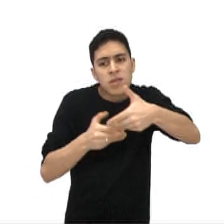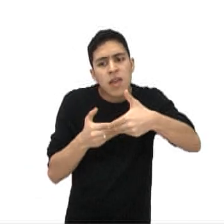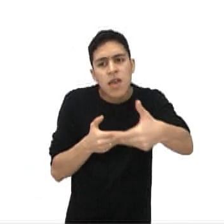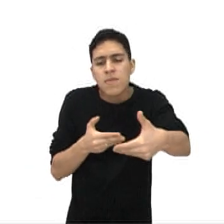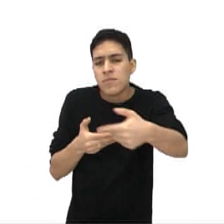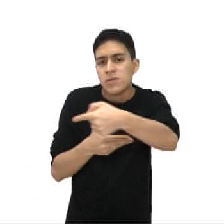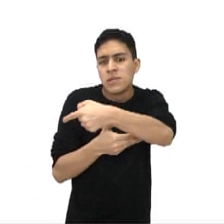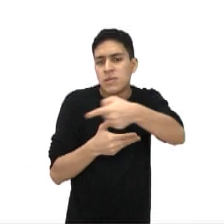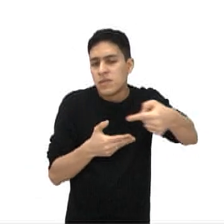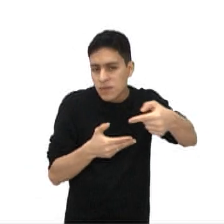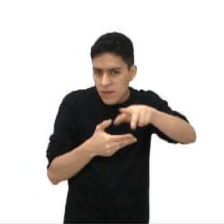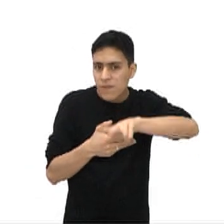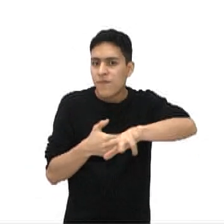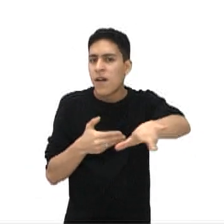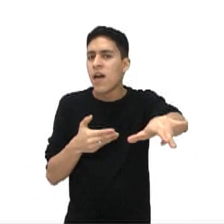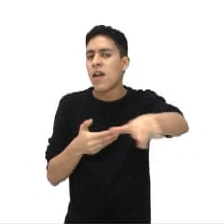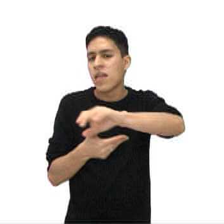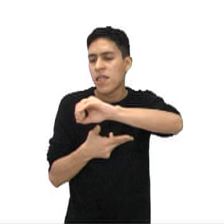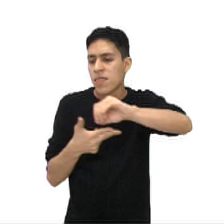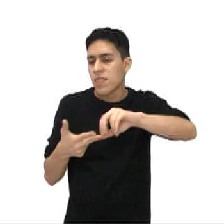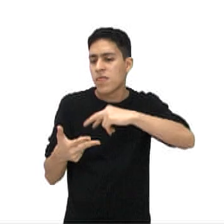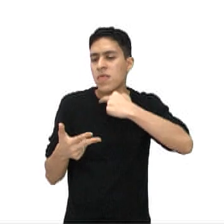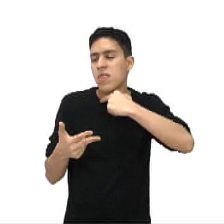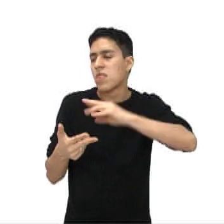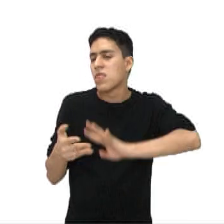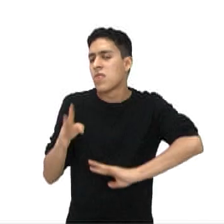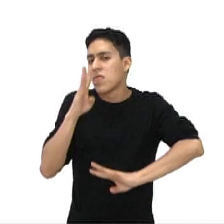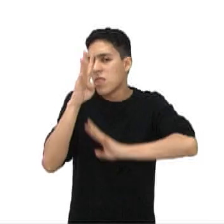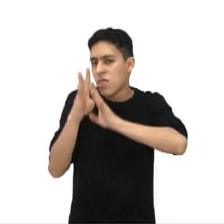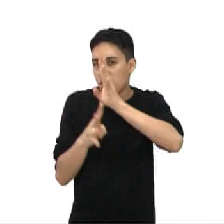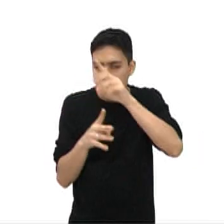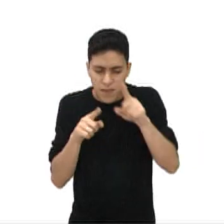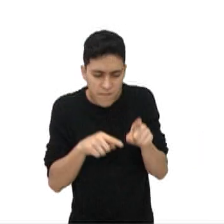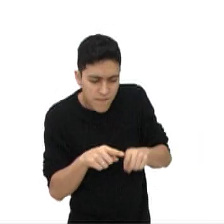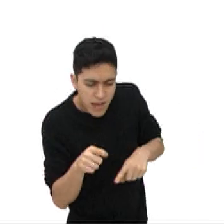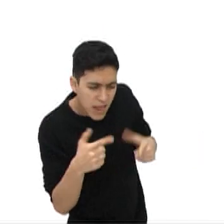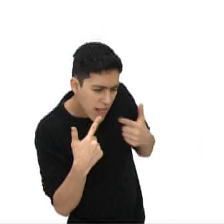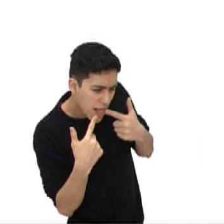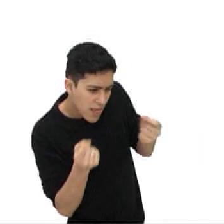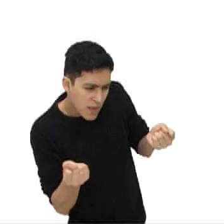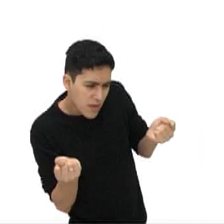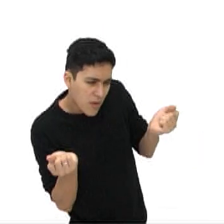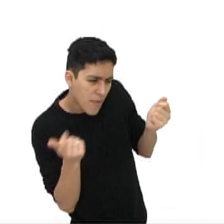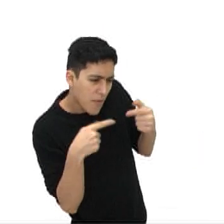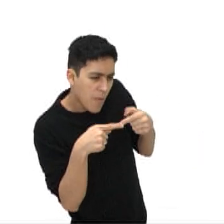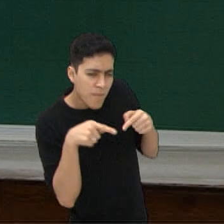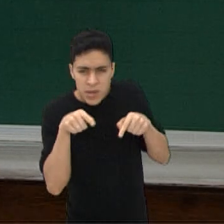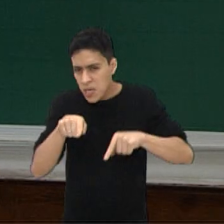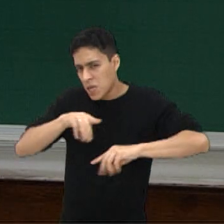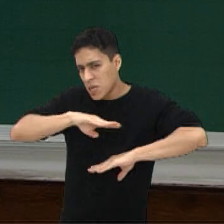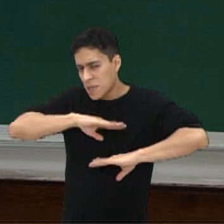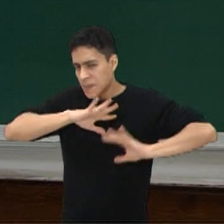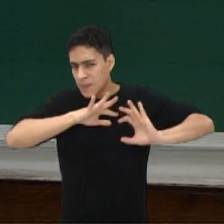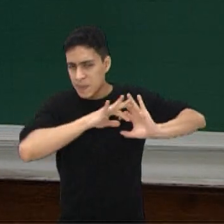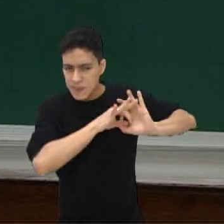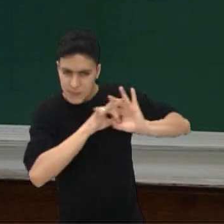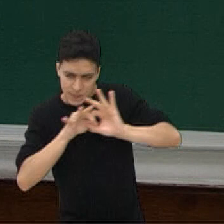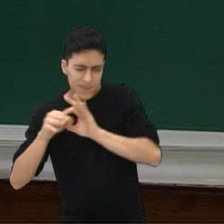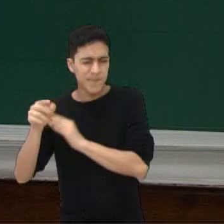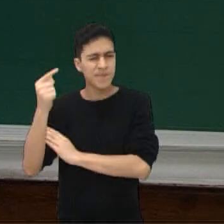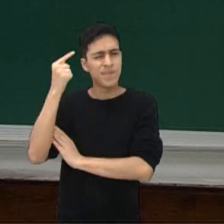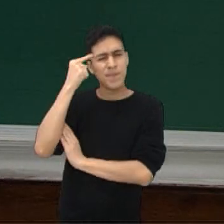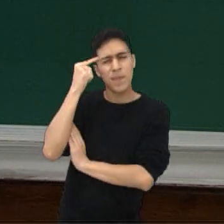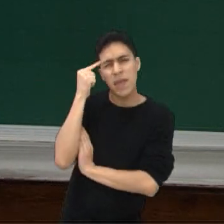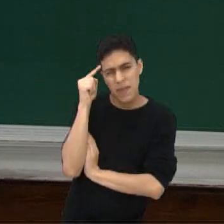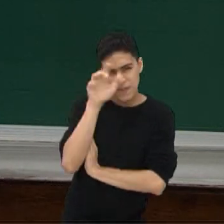para vacilar. A variedade linguística está adequada para a situação? Pensa um pouco. Poxa,